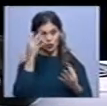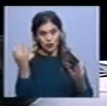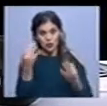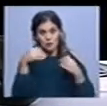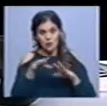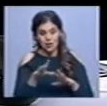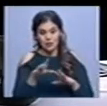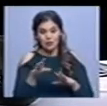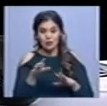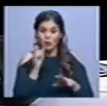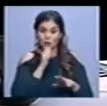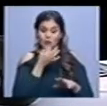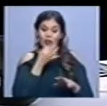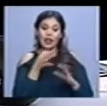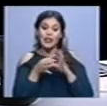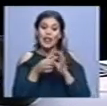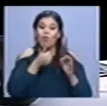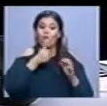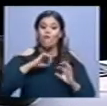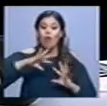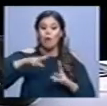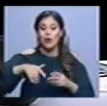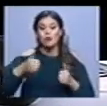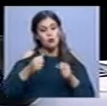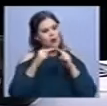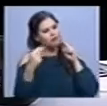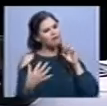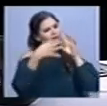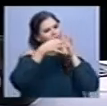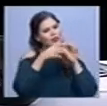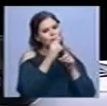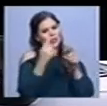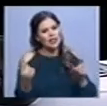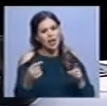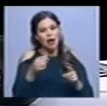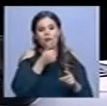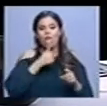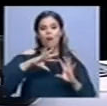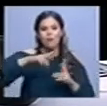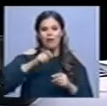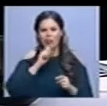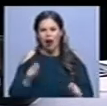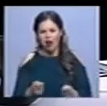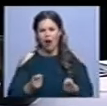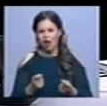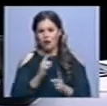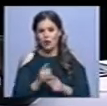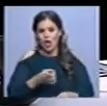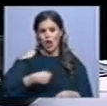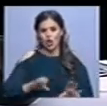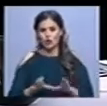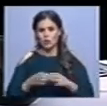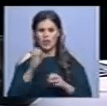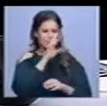se não te importas, passamos então para Marte. É uma boa ponte, porque Marte continua, Sandra, a provocar-nos, autenticamente. A nós, à comunidade